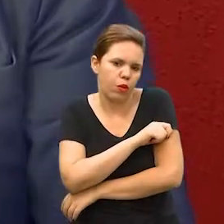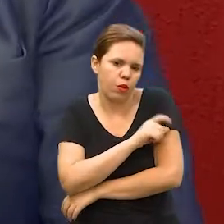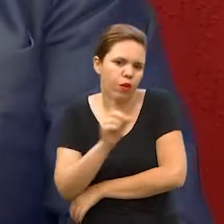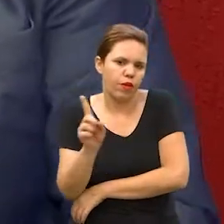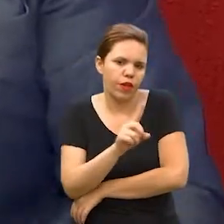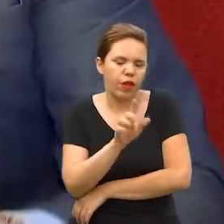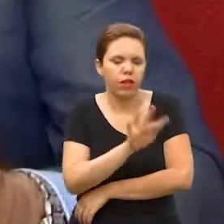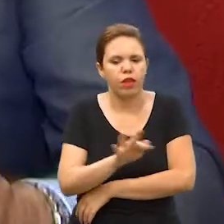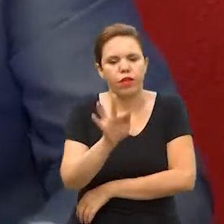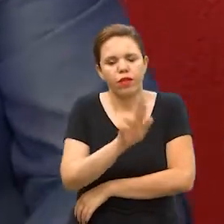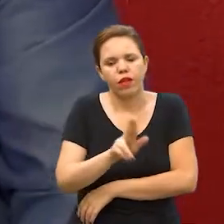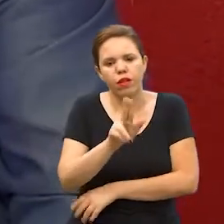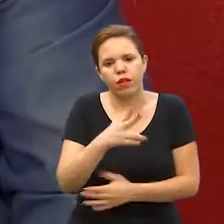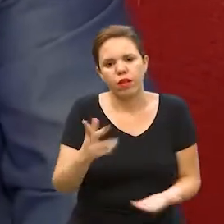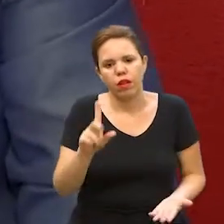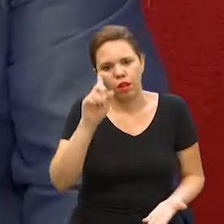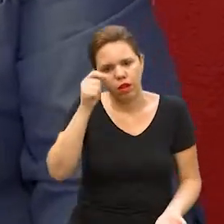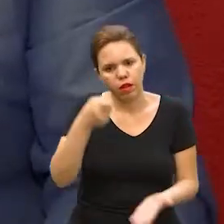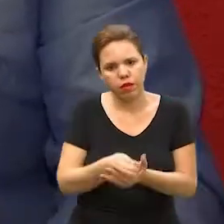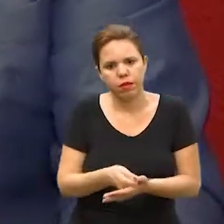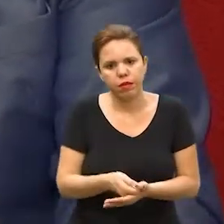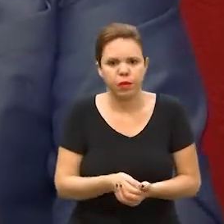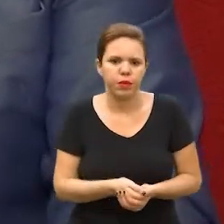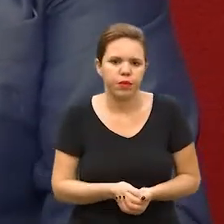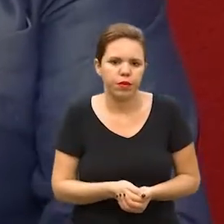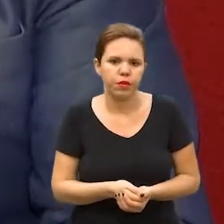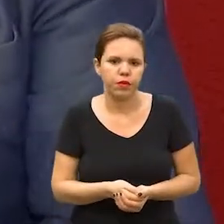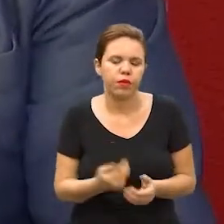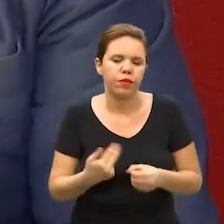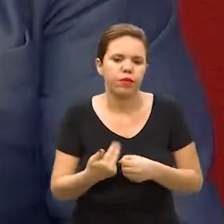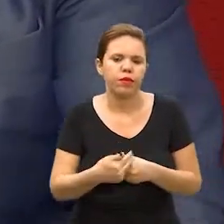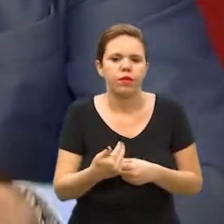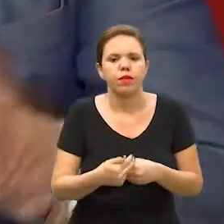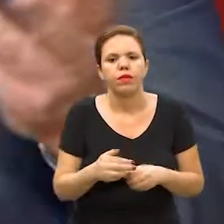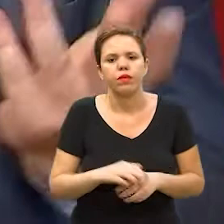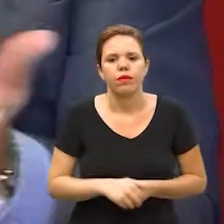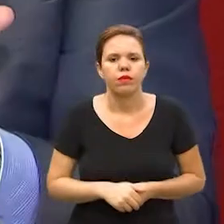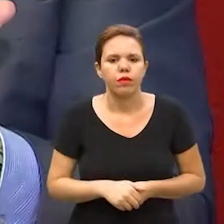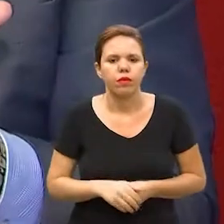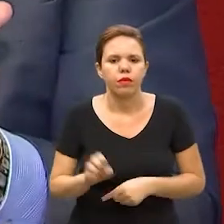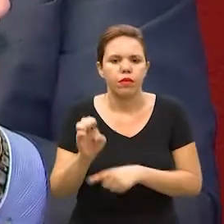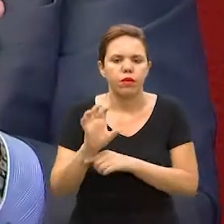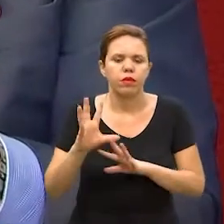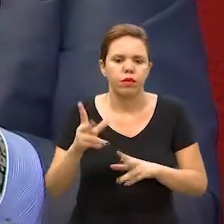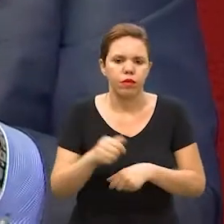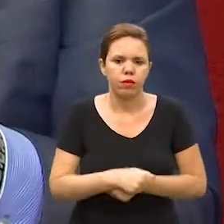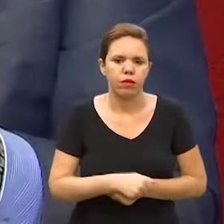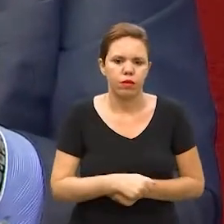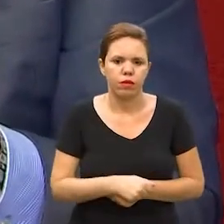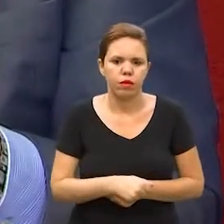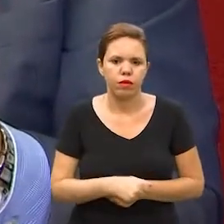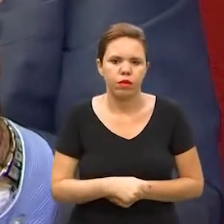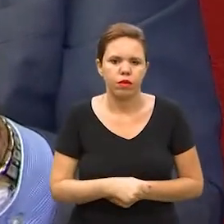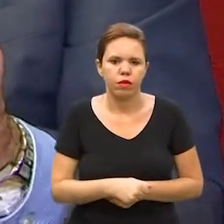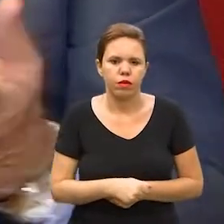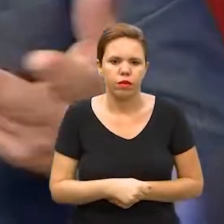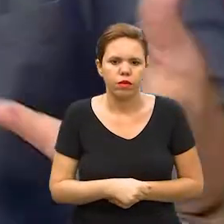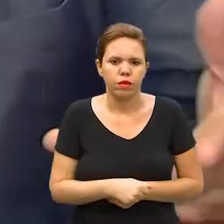aqui da universidade. Isso garante para a Unicamp, ou vamos dizer assim, o Estado como um todo,